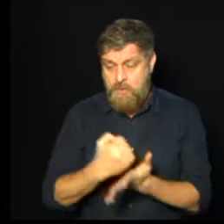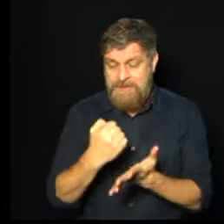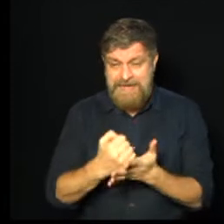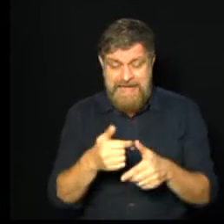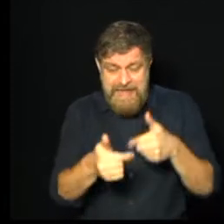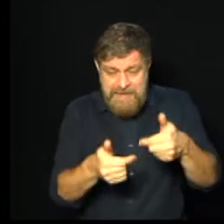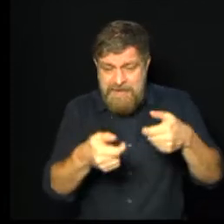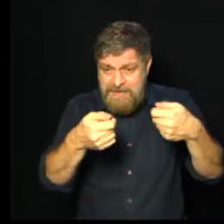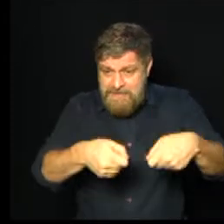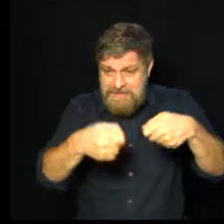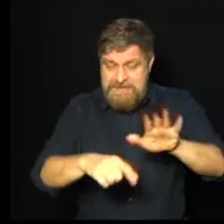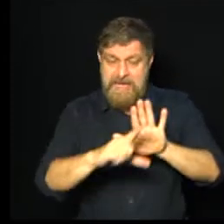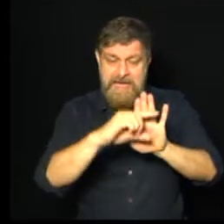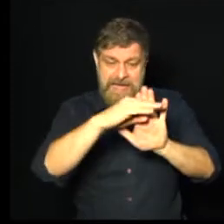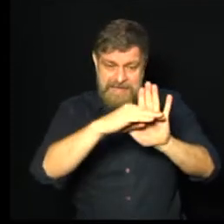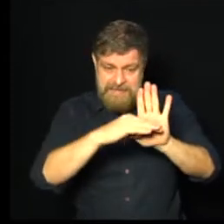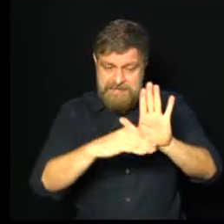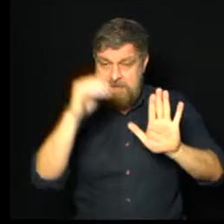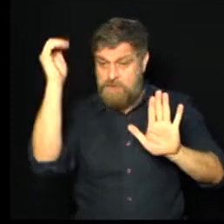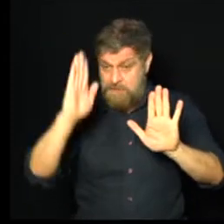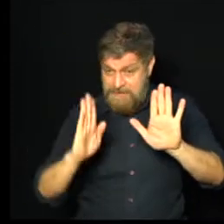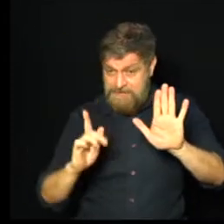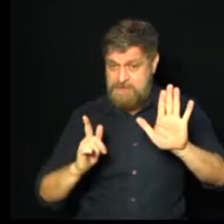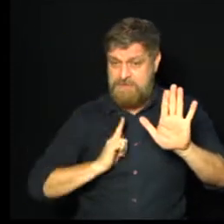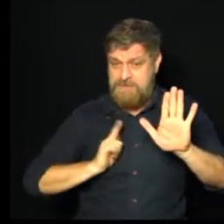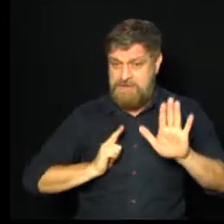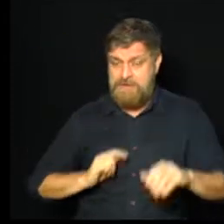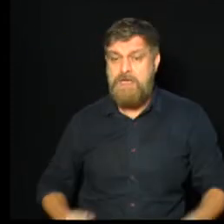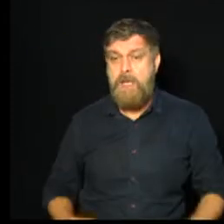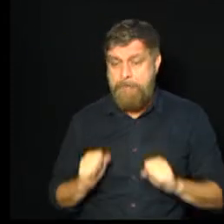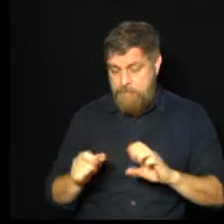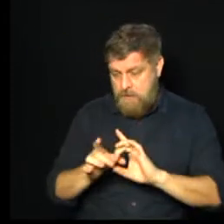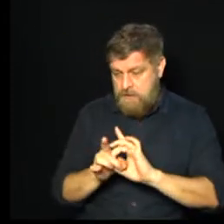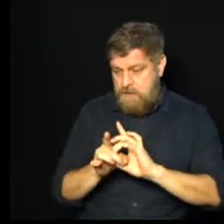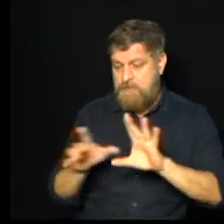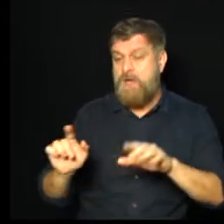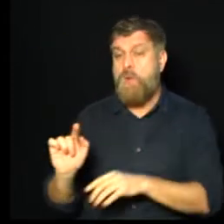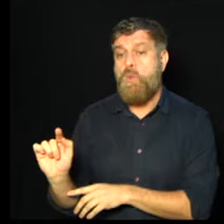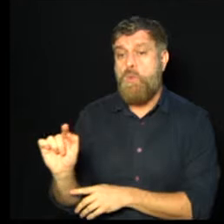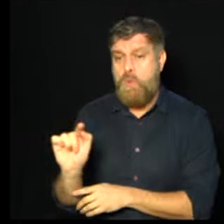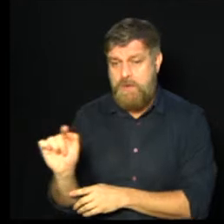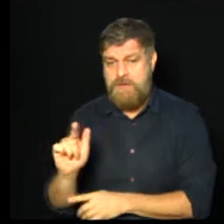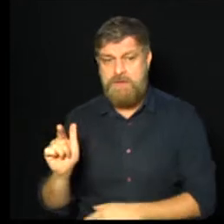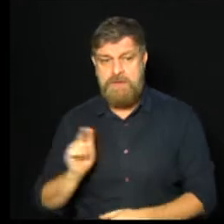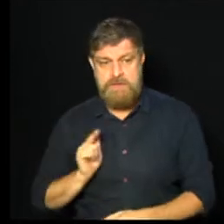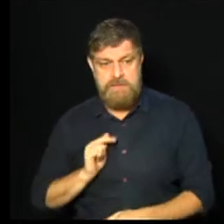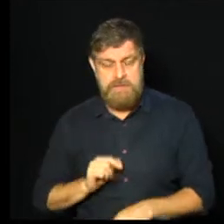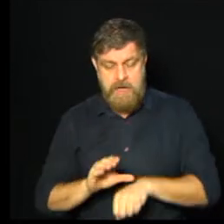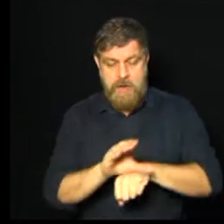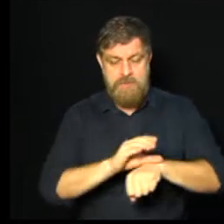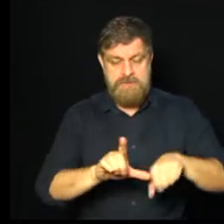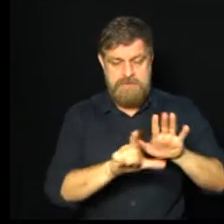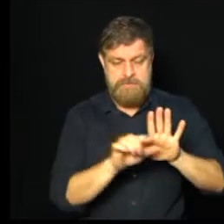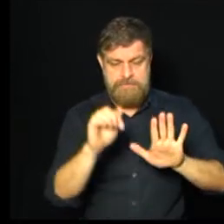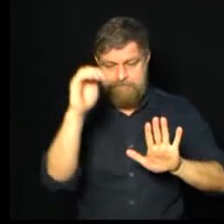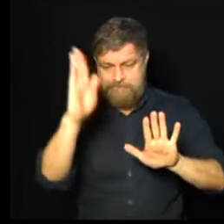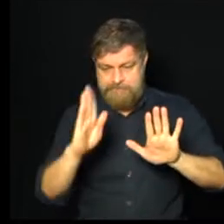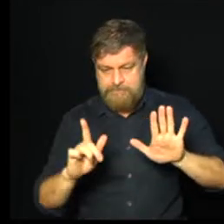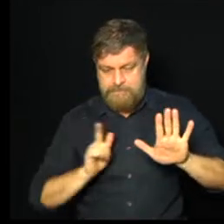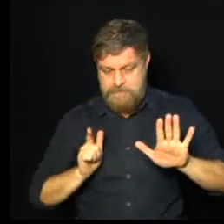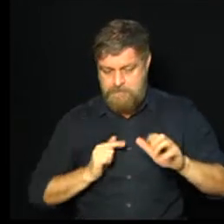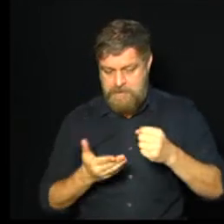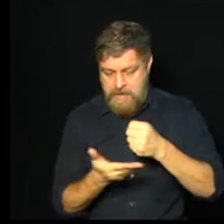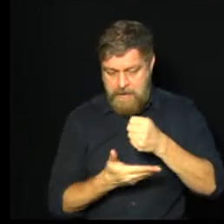a legislação pátria possui previsão permissiva expressa. A Constituição Federal fundamenta a